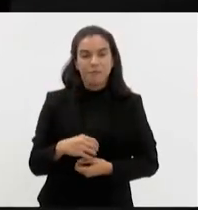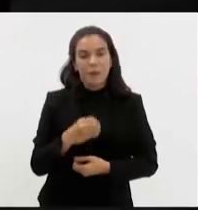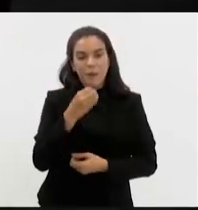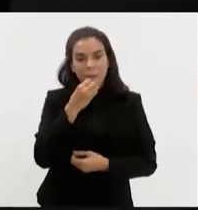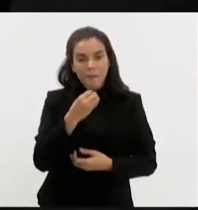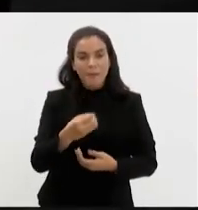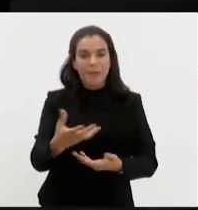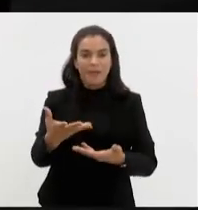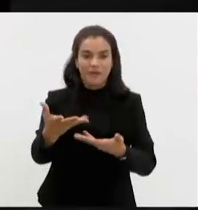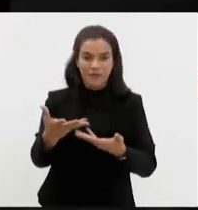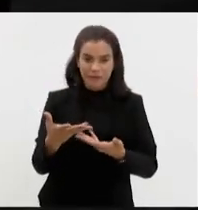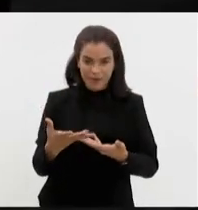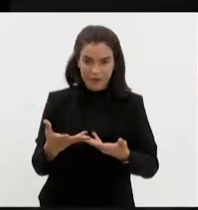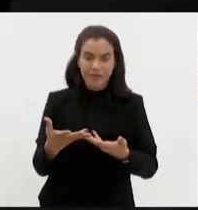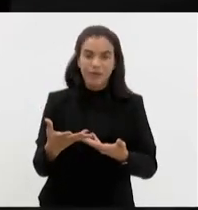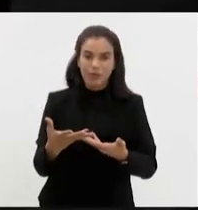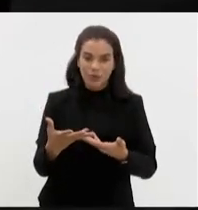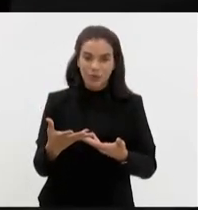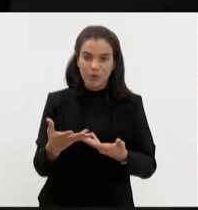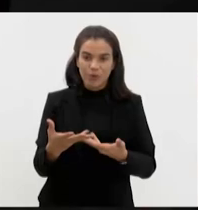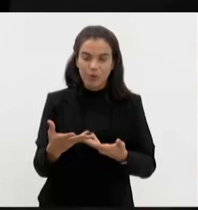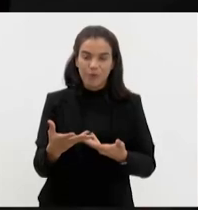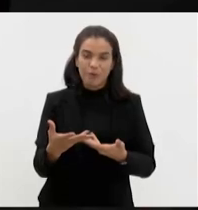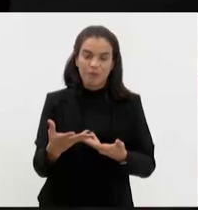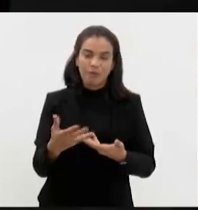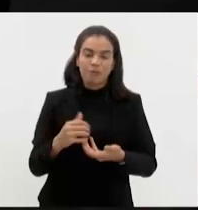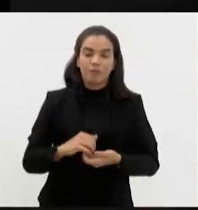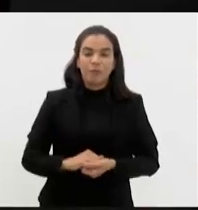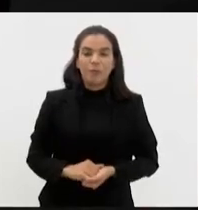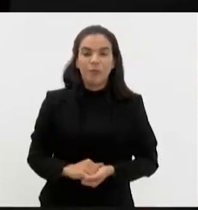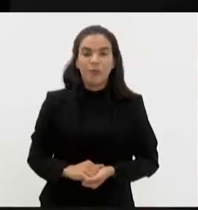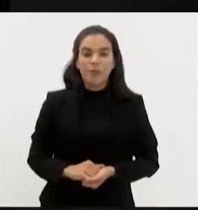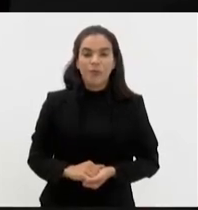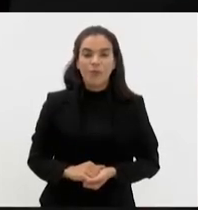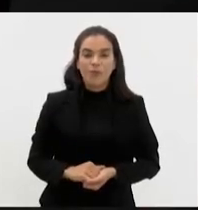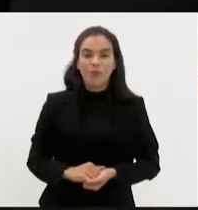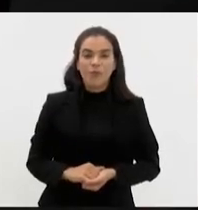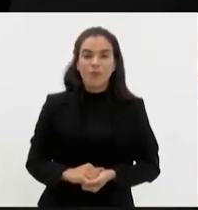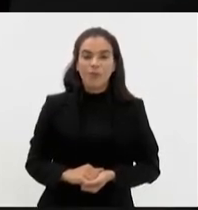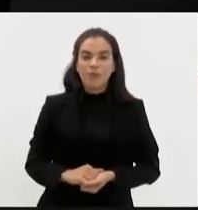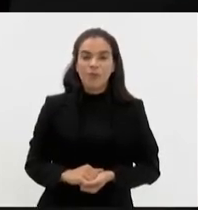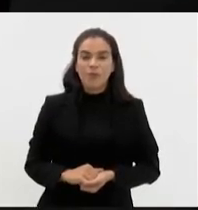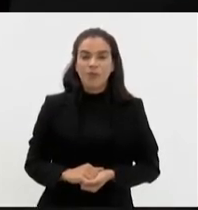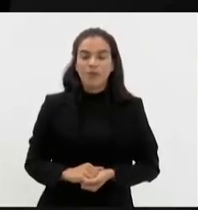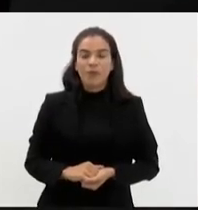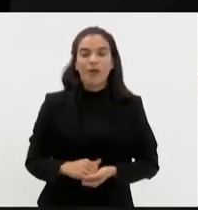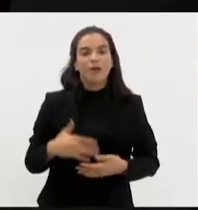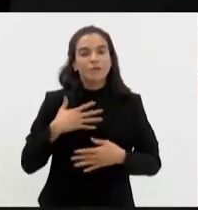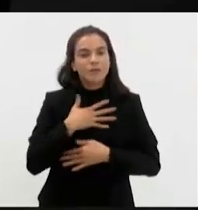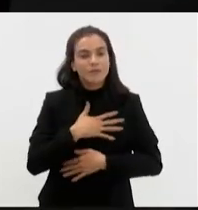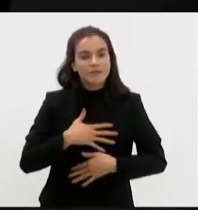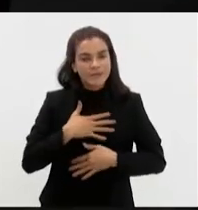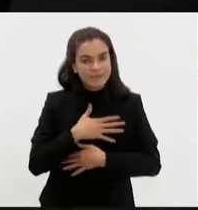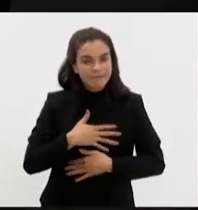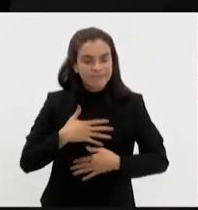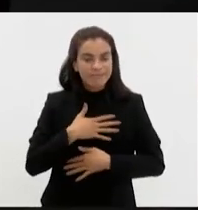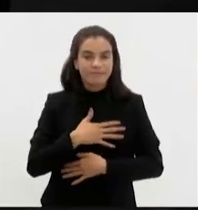também muito bem-vindo a este Parlamento bem é com muita